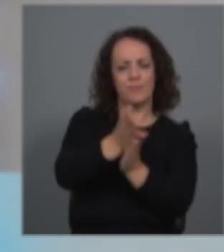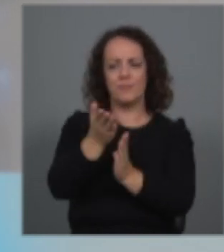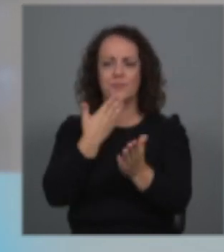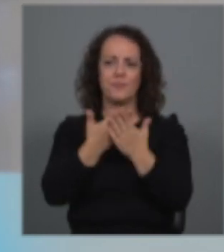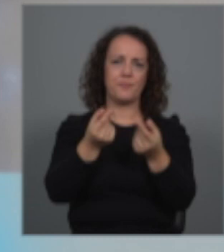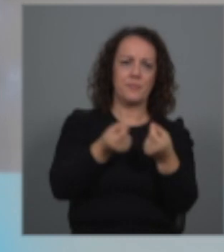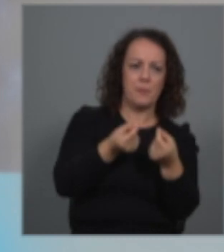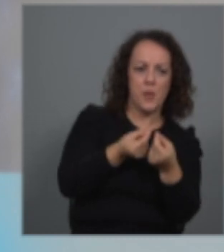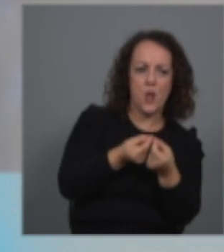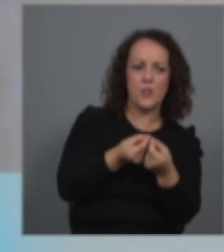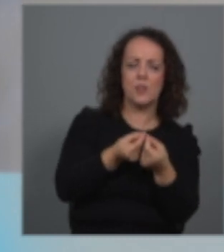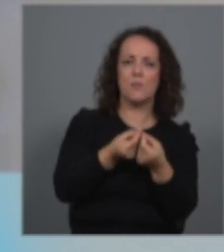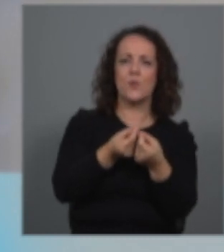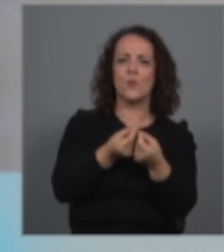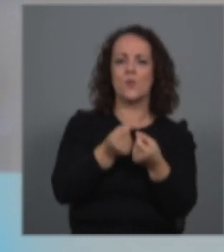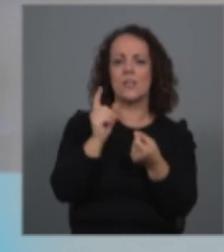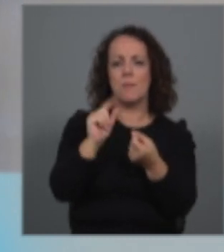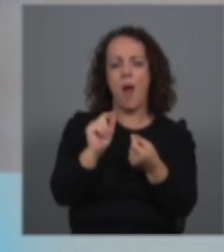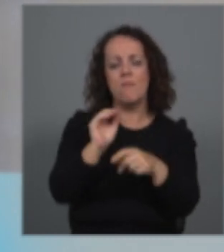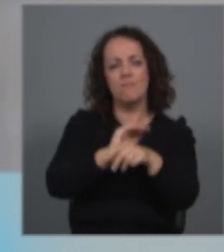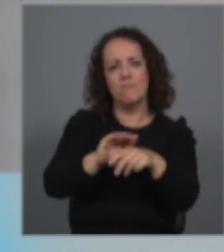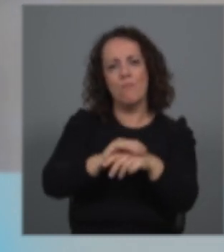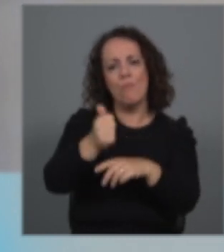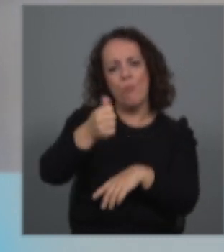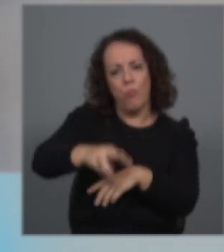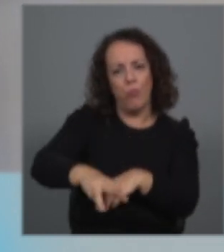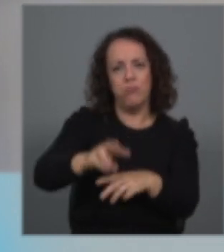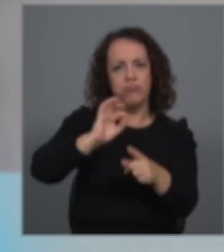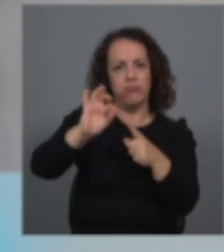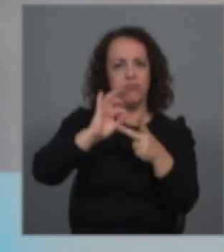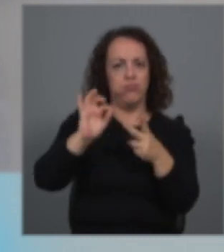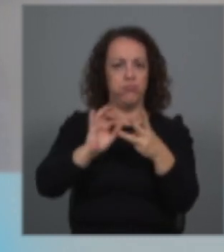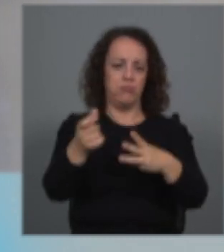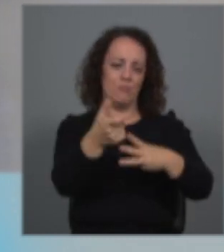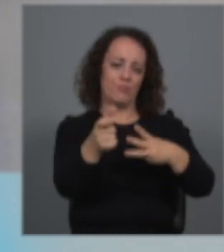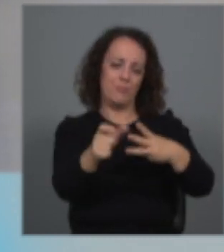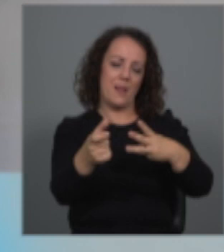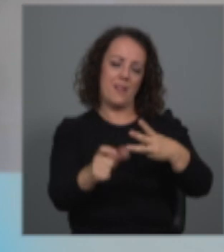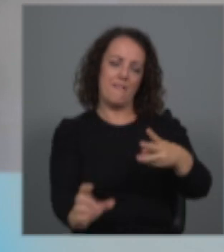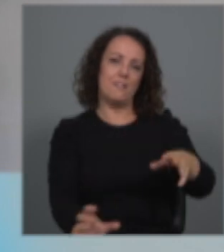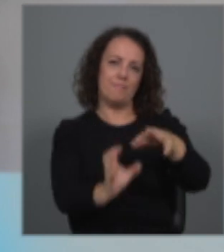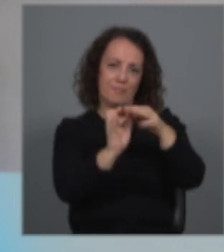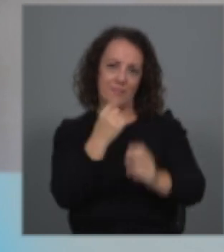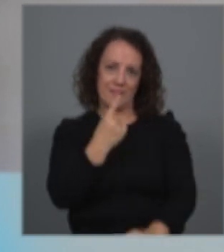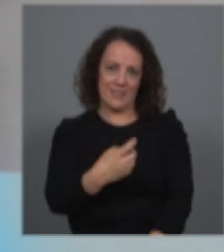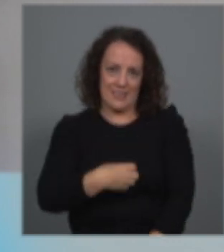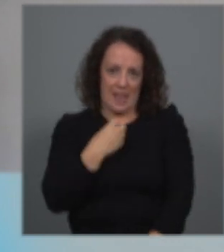proximidade, diálogo e também a amabilidade. 3 palavras que esses 3 episódios podem querer dizer?